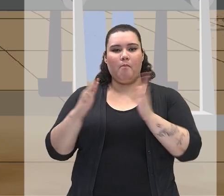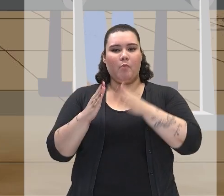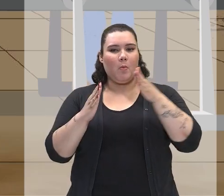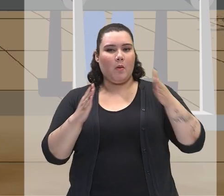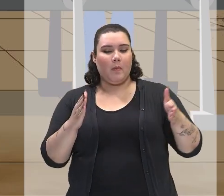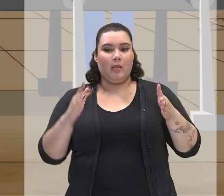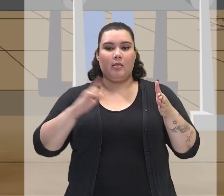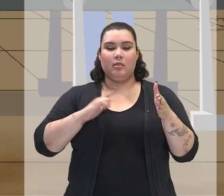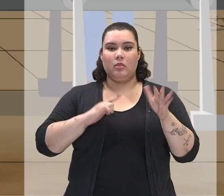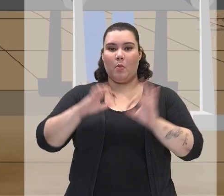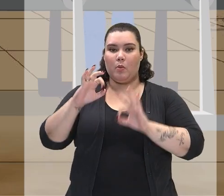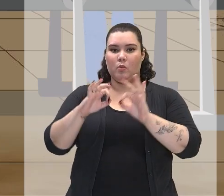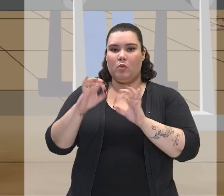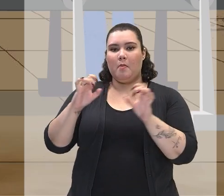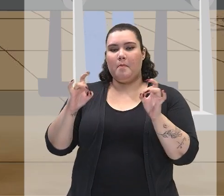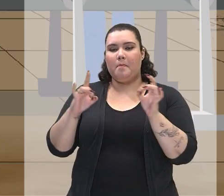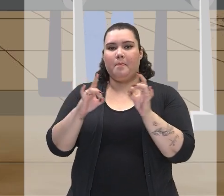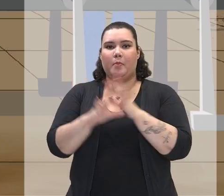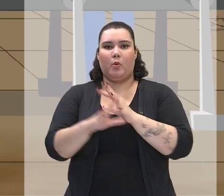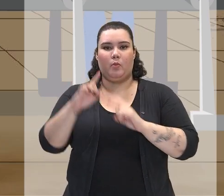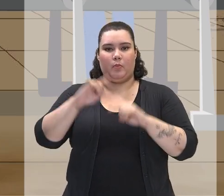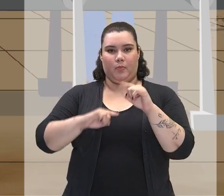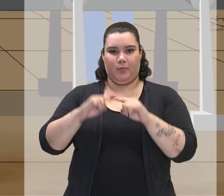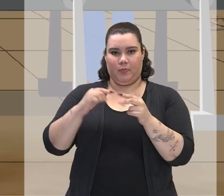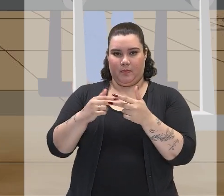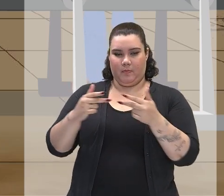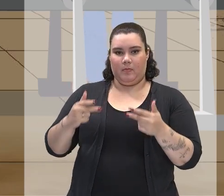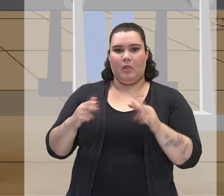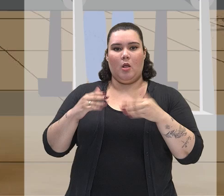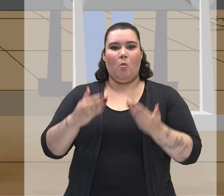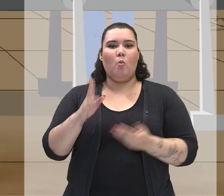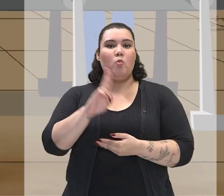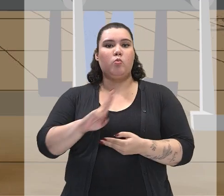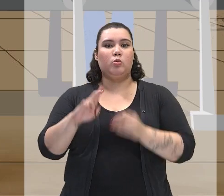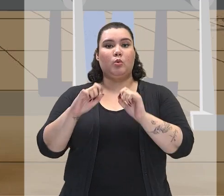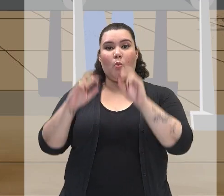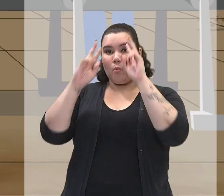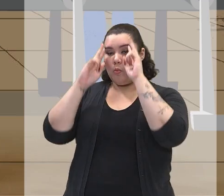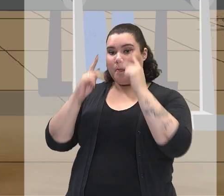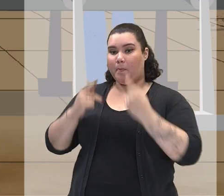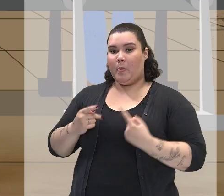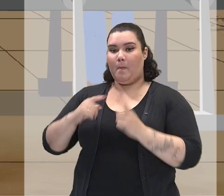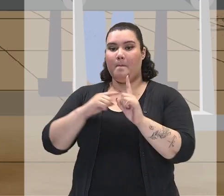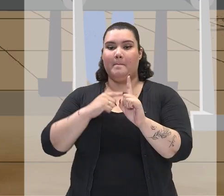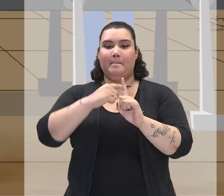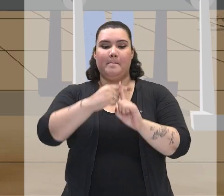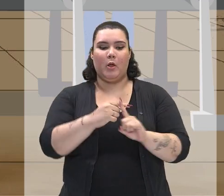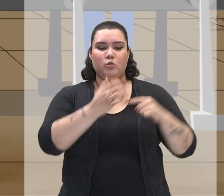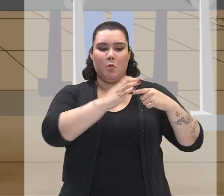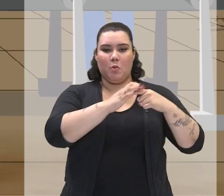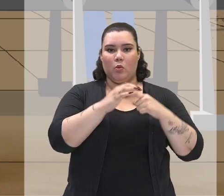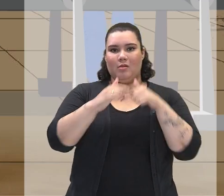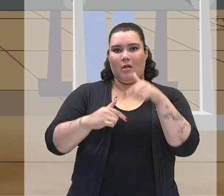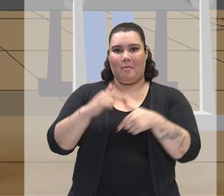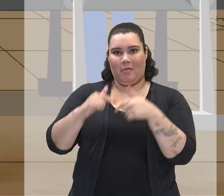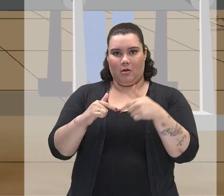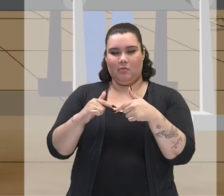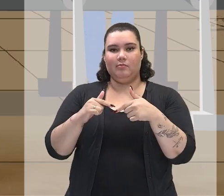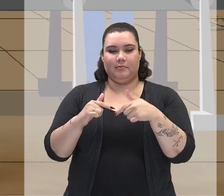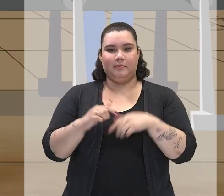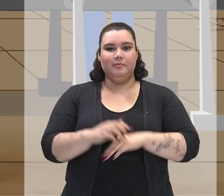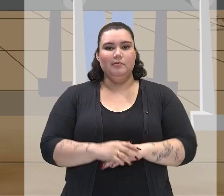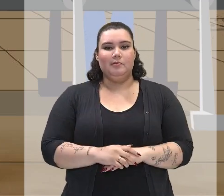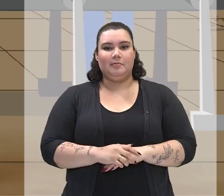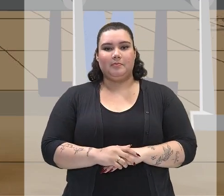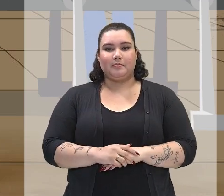nesse processo de mistura de trabalho humano e mecanização também. No entanto, para que nós